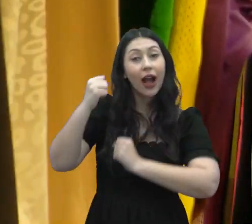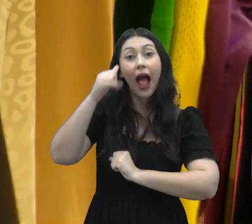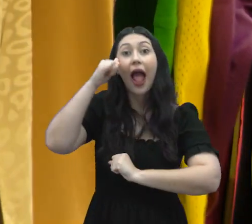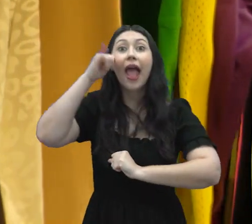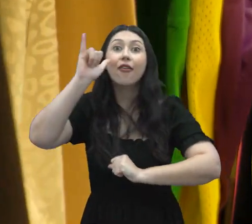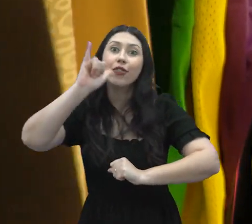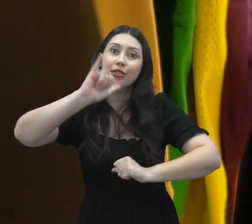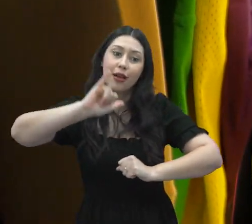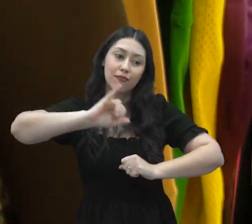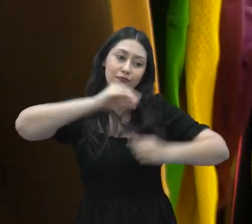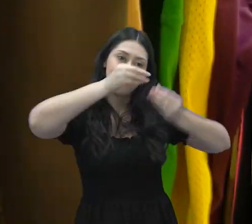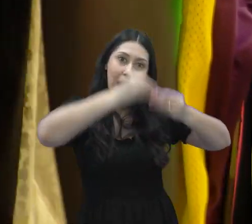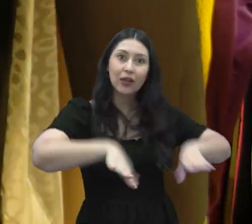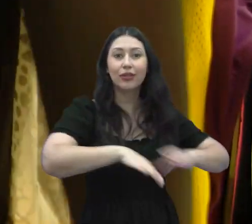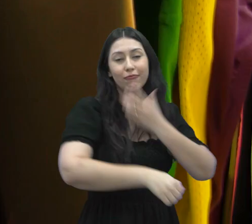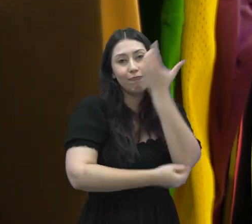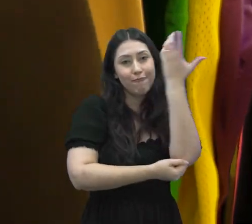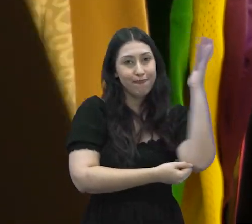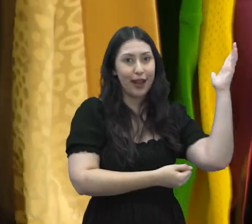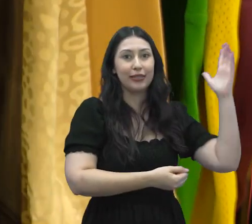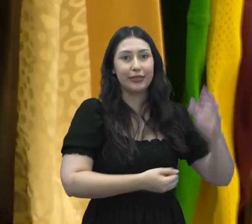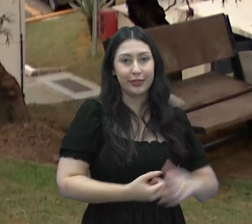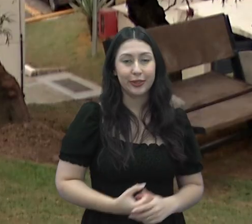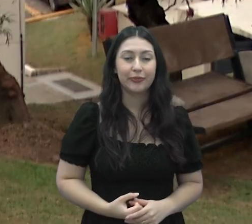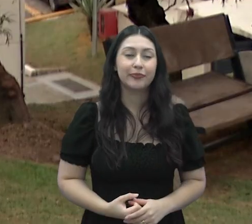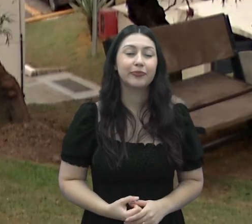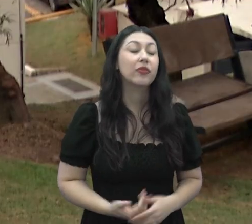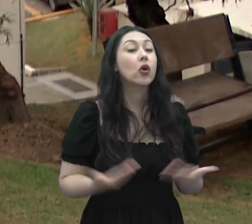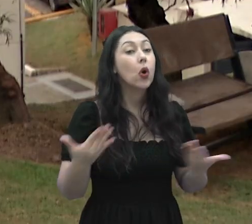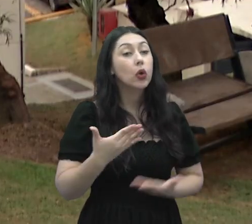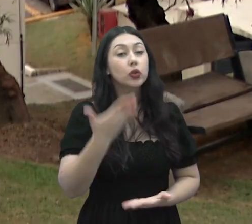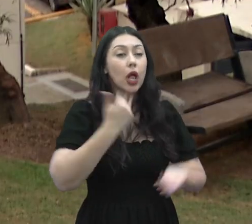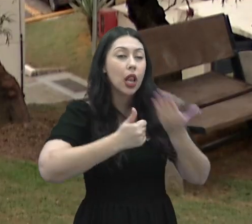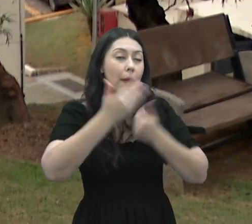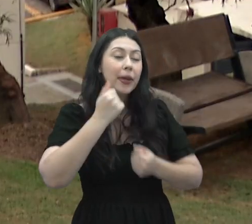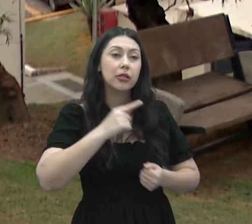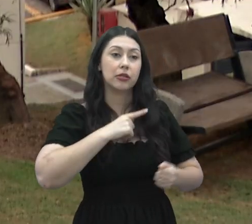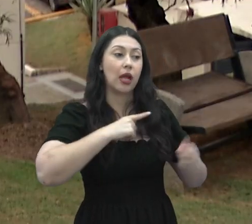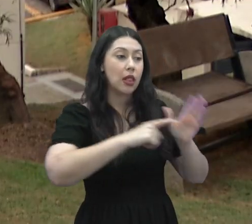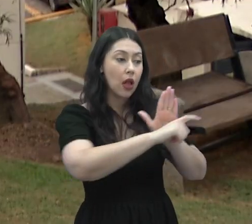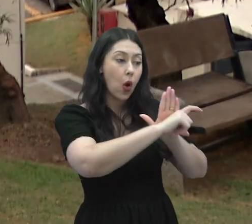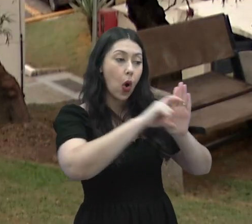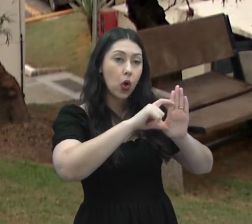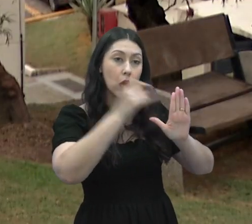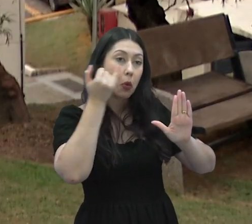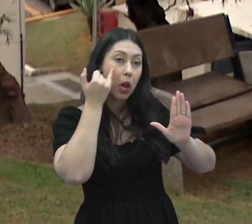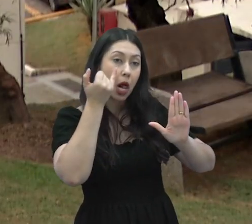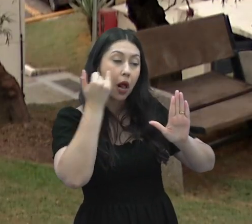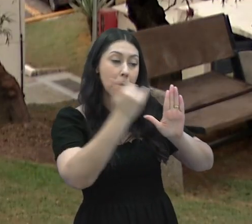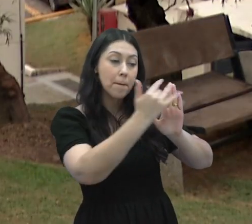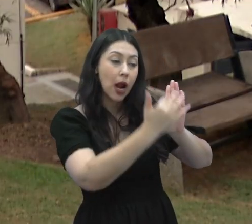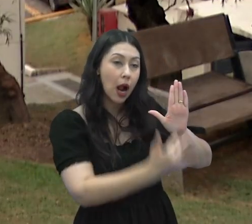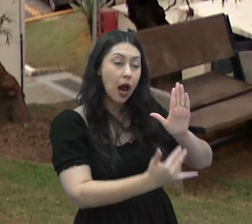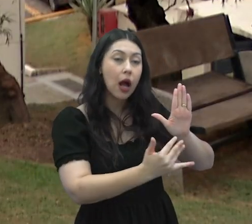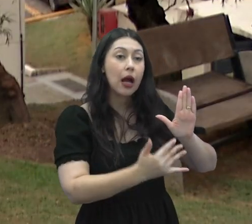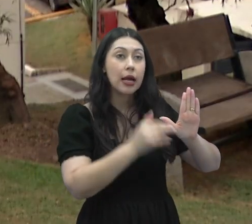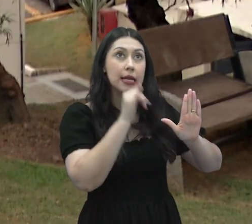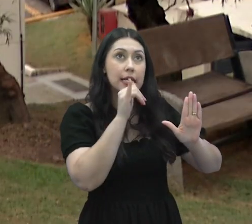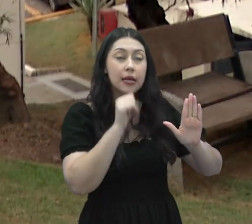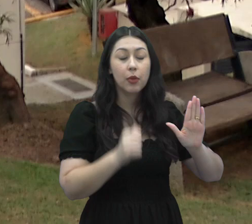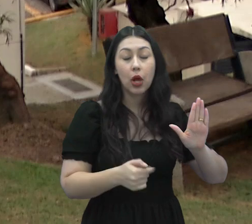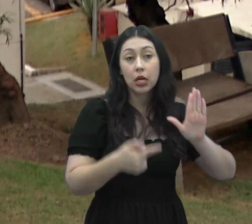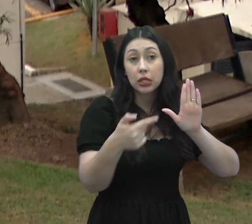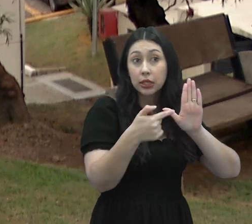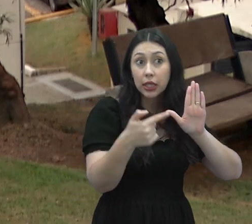que reduzam os danos ao meio ambiente. Os alimentos, a gente hoje já tem alguma rotulagem mínima que diz, por exemplo, esse